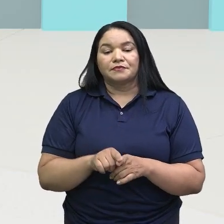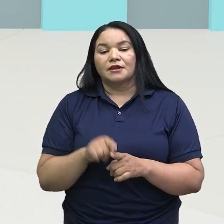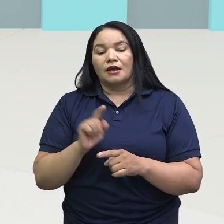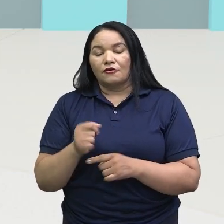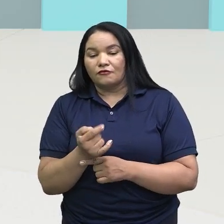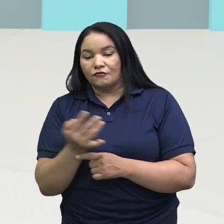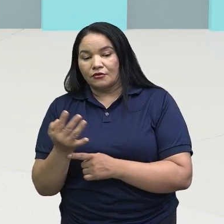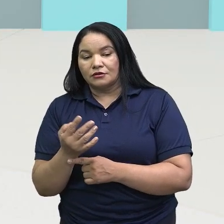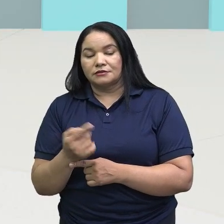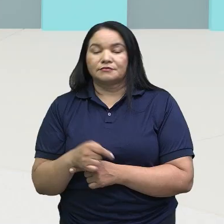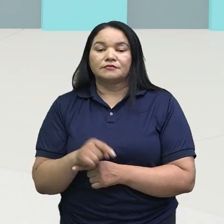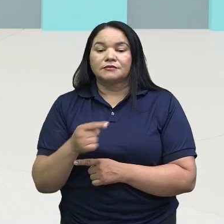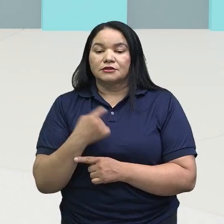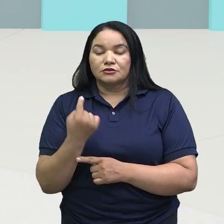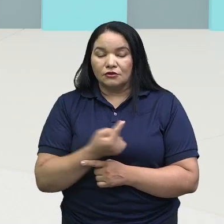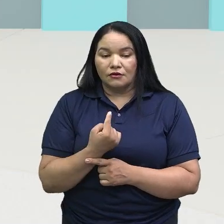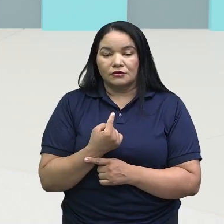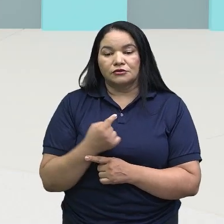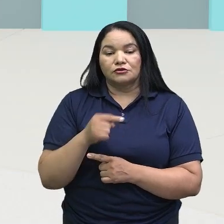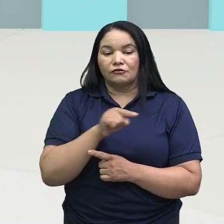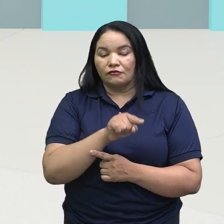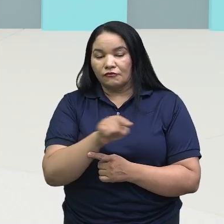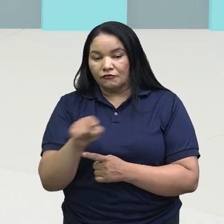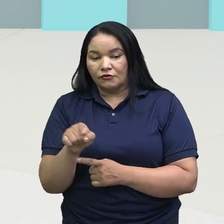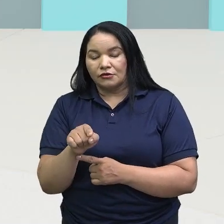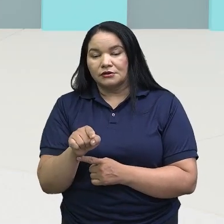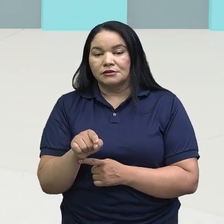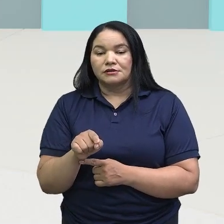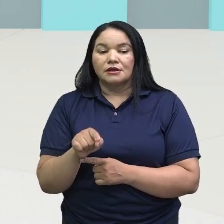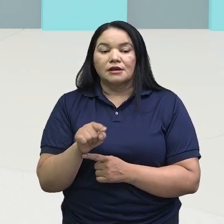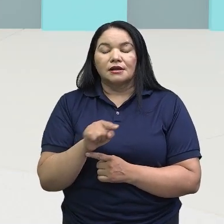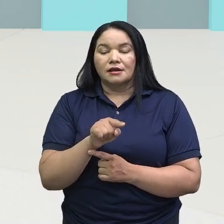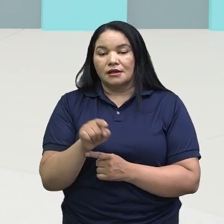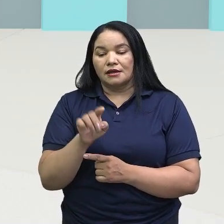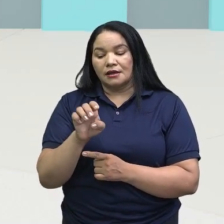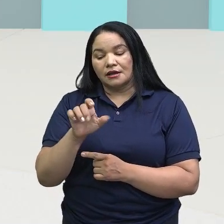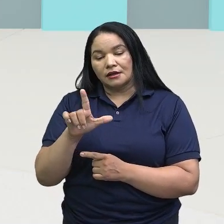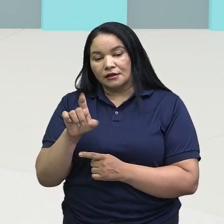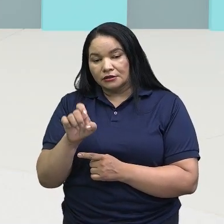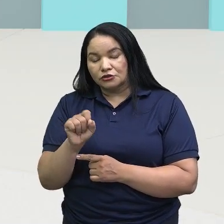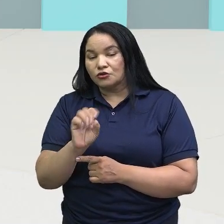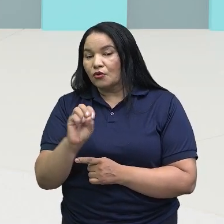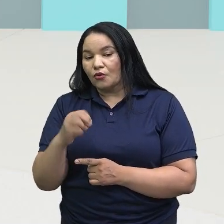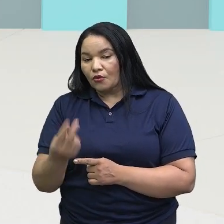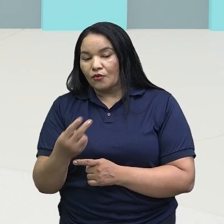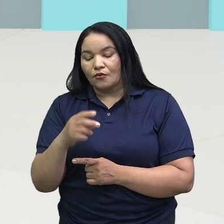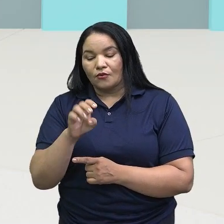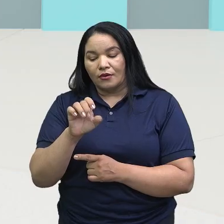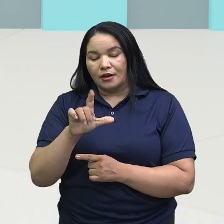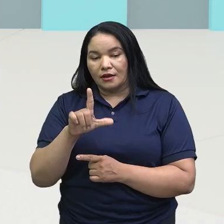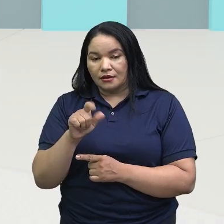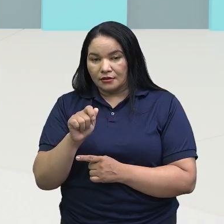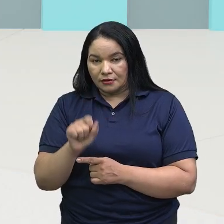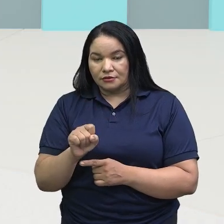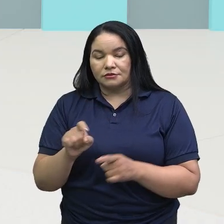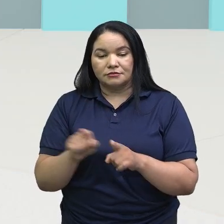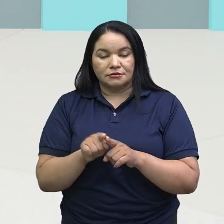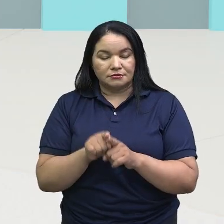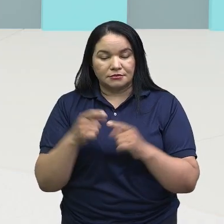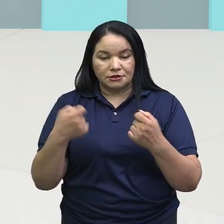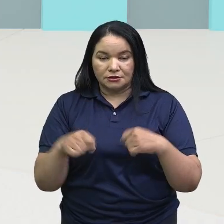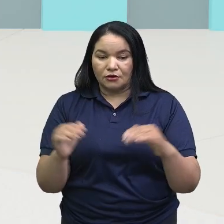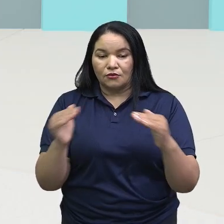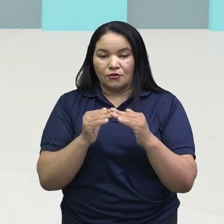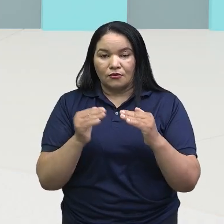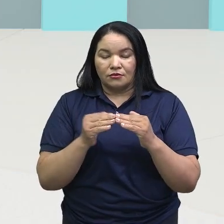plural. Nós, vós, eles ou elas. Então, precisa estar concordando, tá? O sujeito em número e pessoa